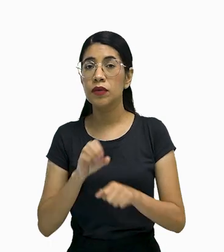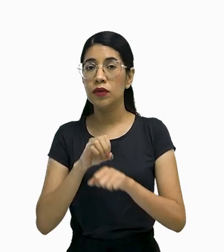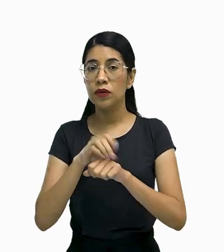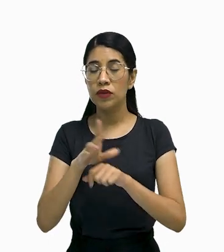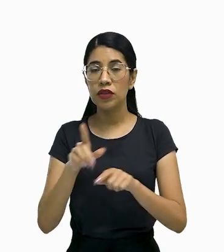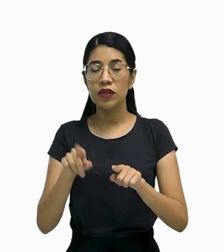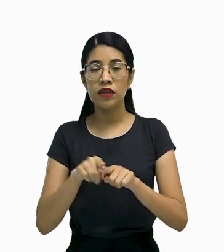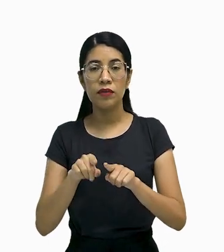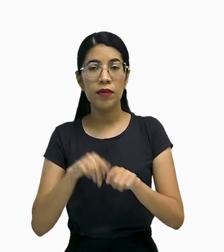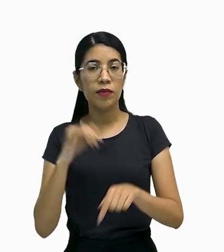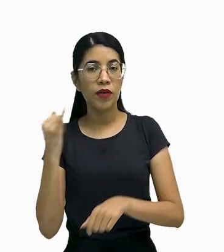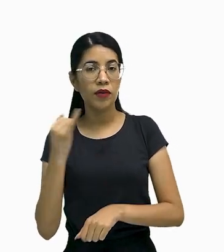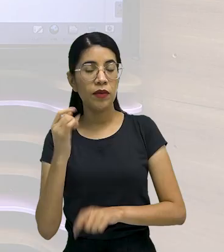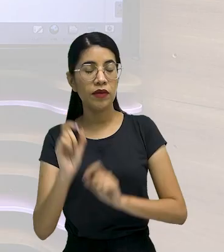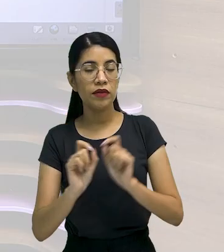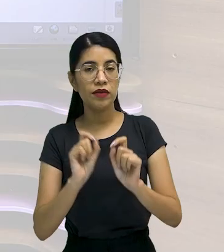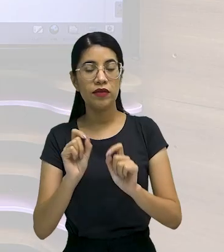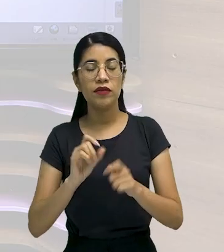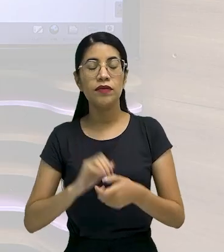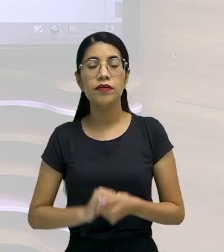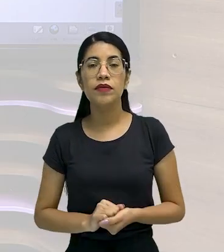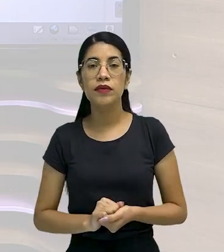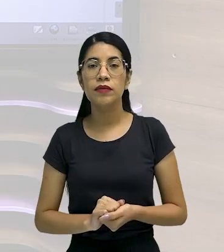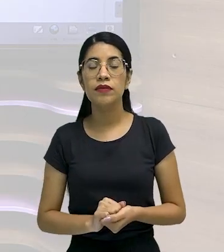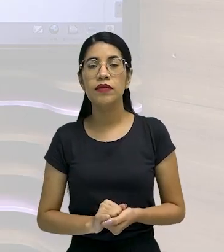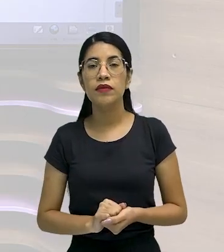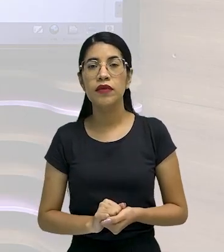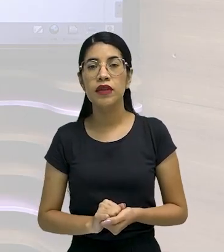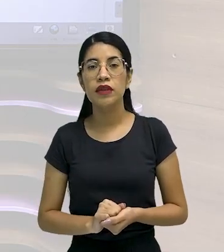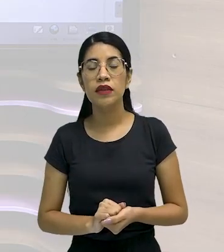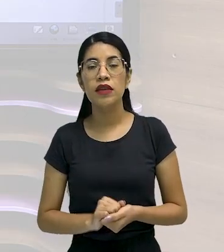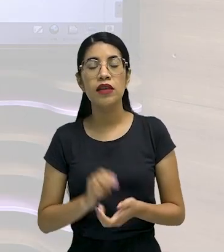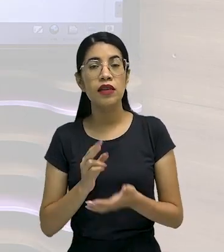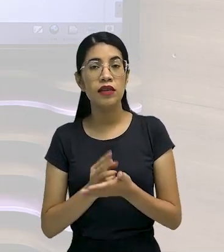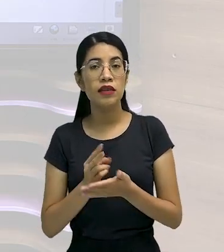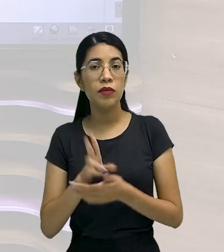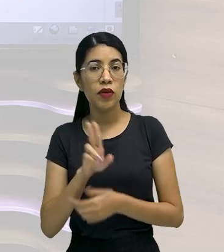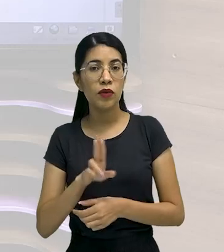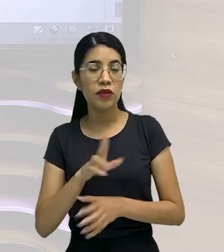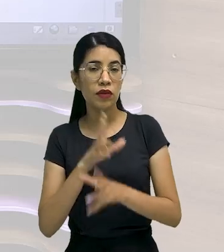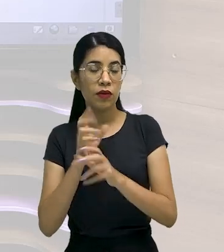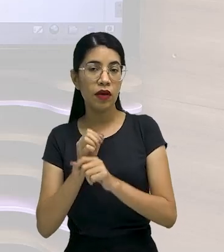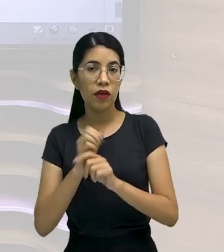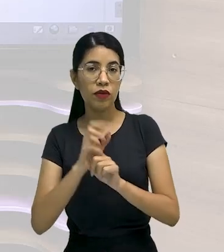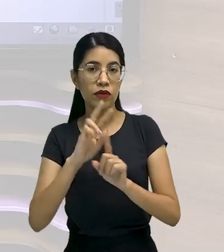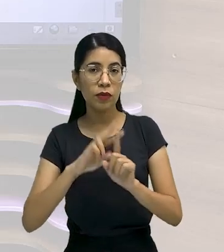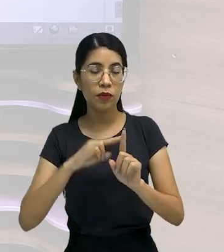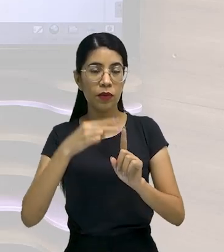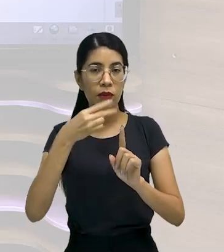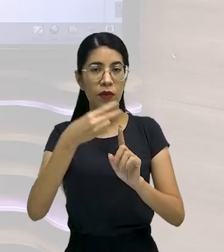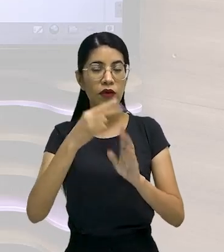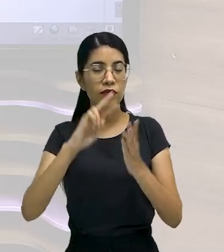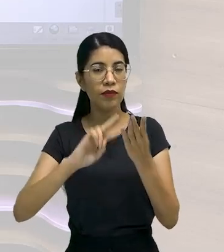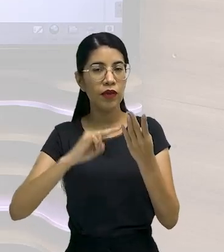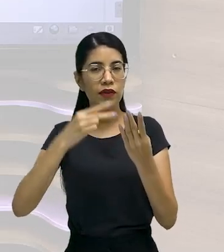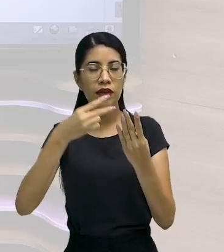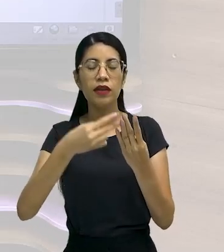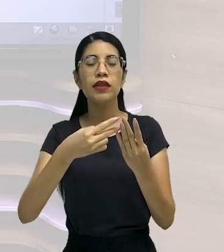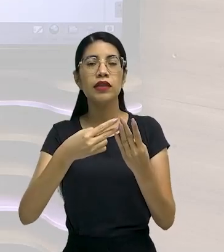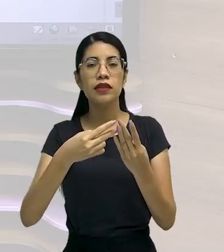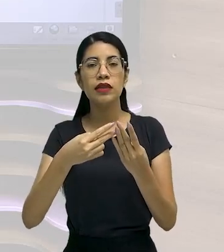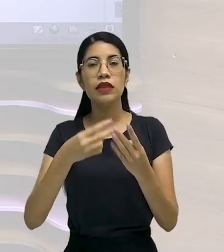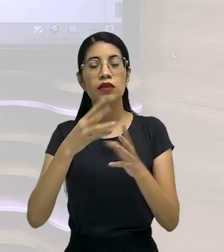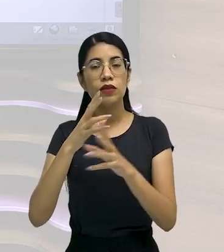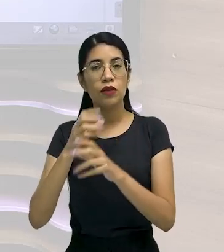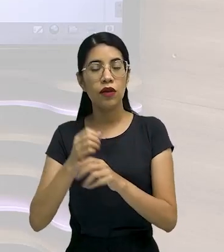aqui importante para vocês, tá? Quando a gente trabalhar com potência, se você tiver a soma das